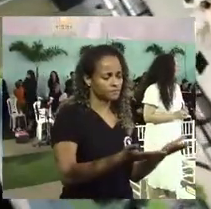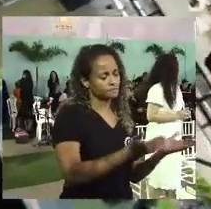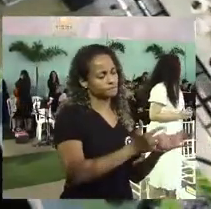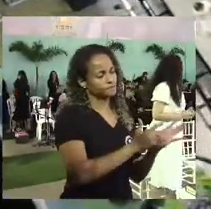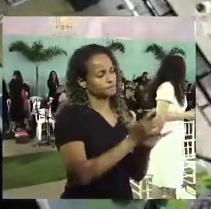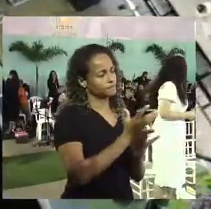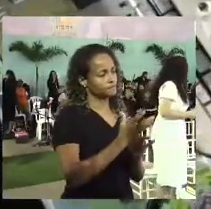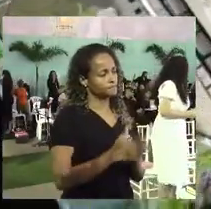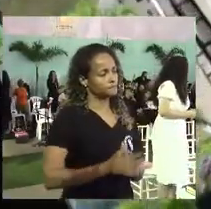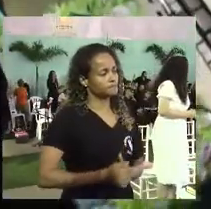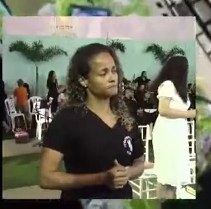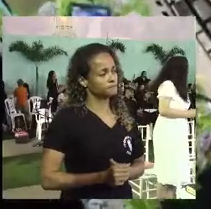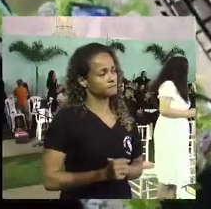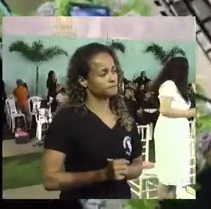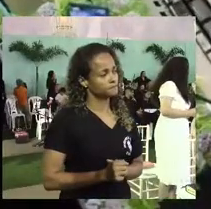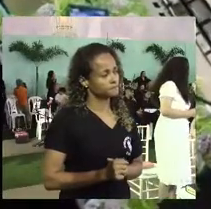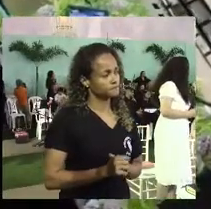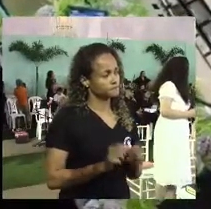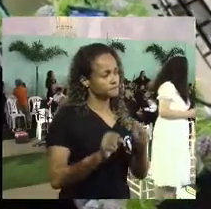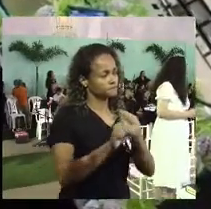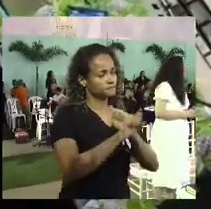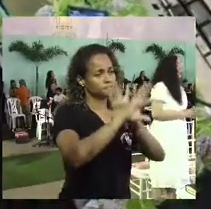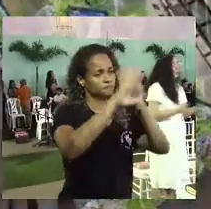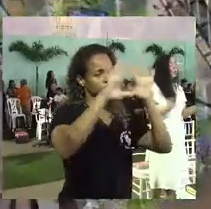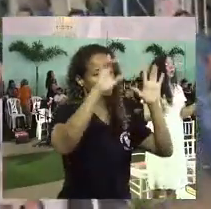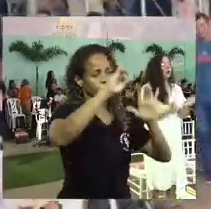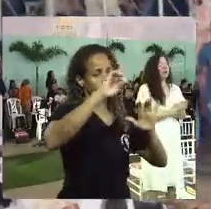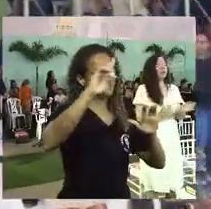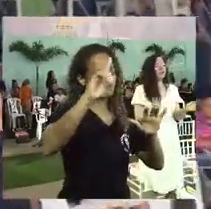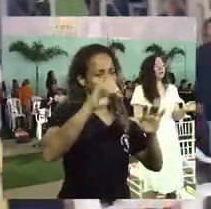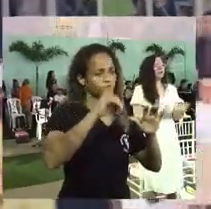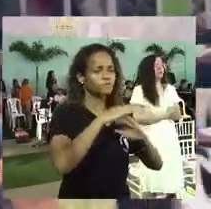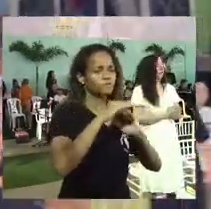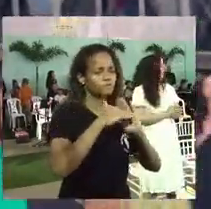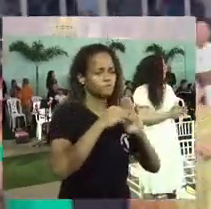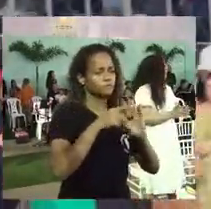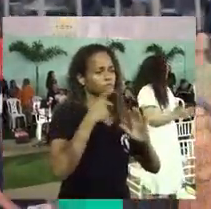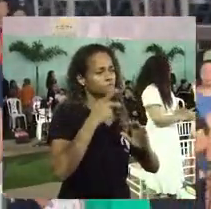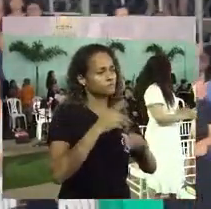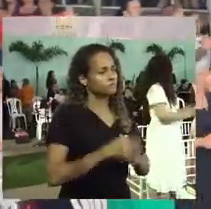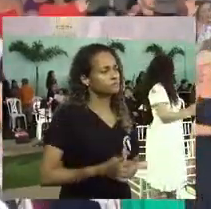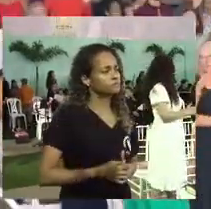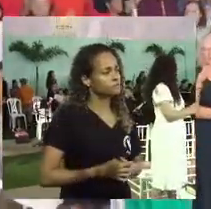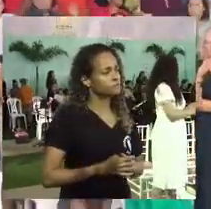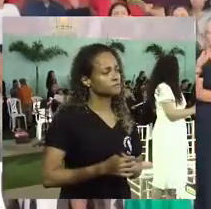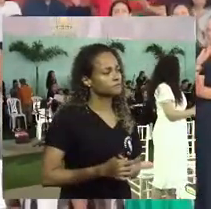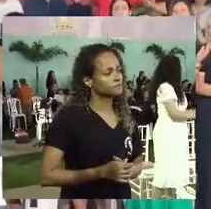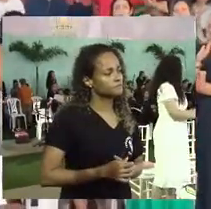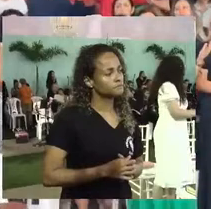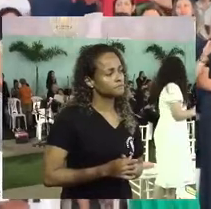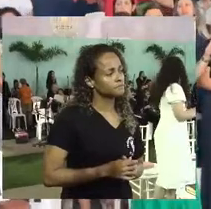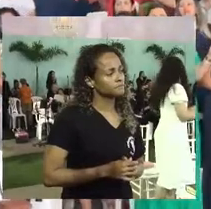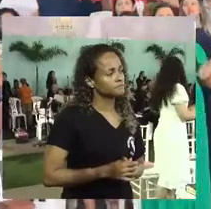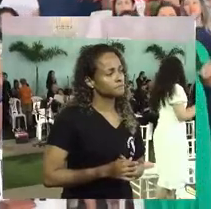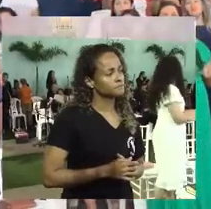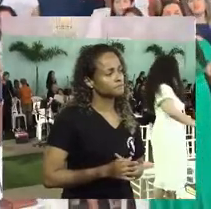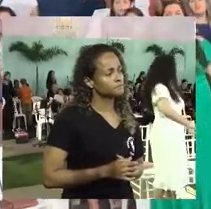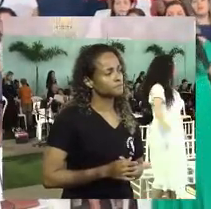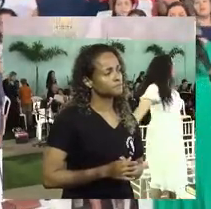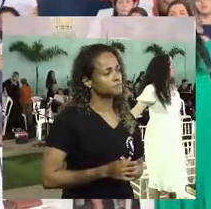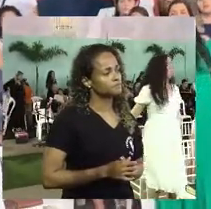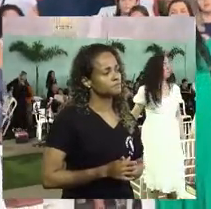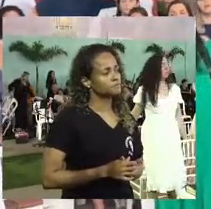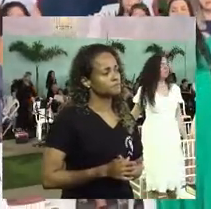para Jesus Cristo a igreja vai dando glória a Deus traga as almas décima quinta décima sexta 17 18 19